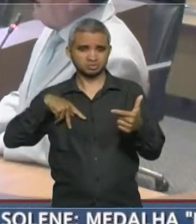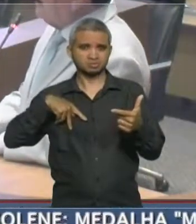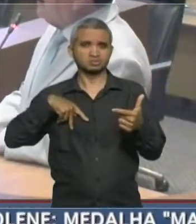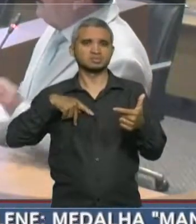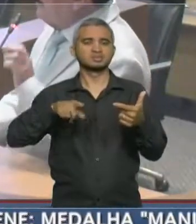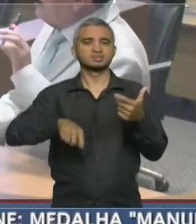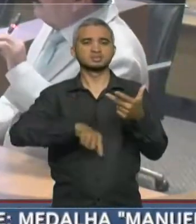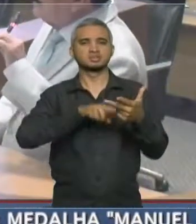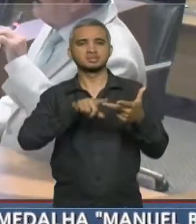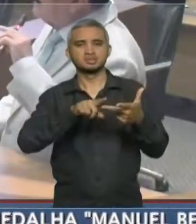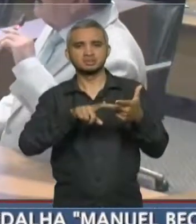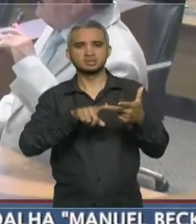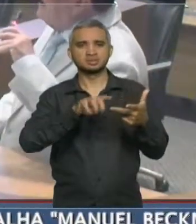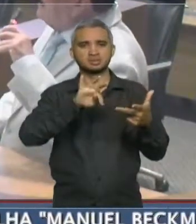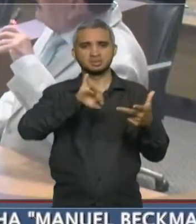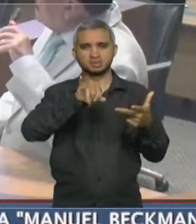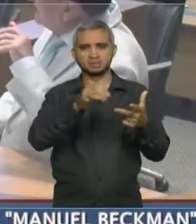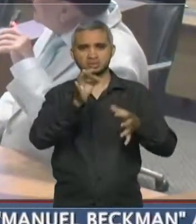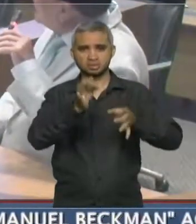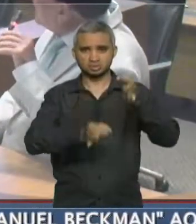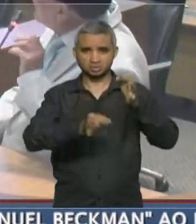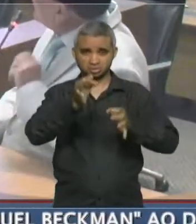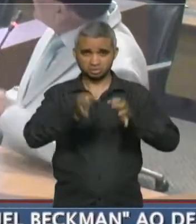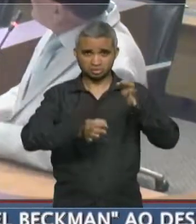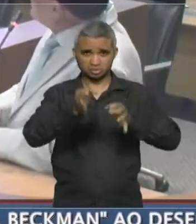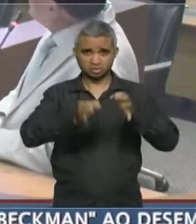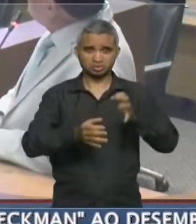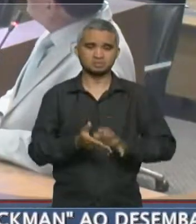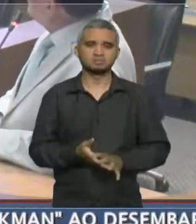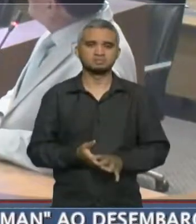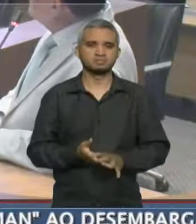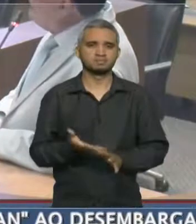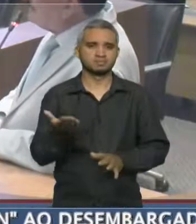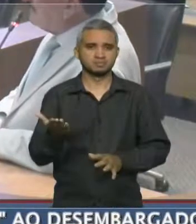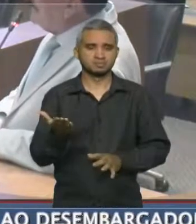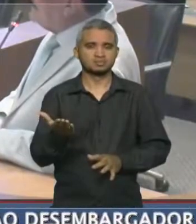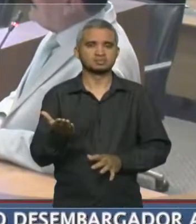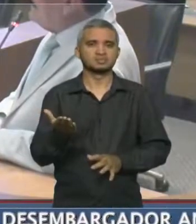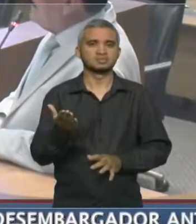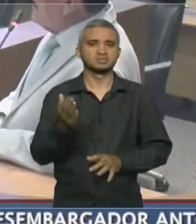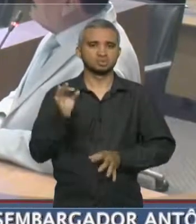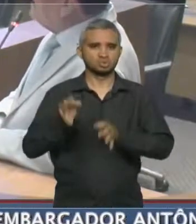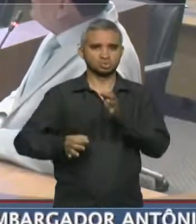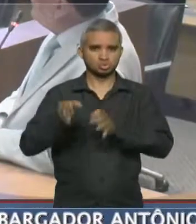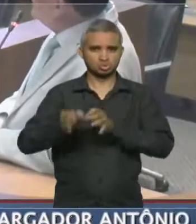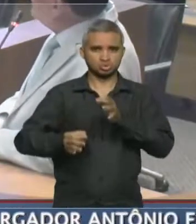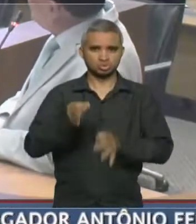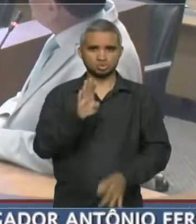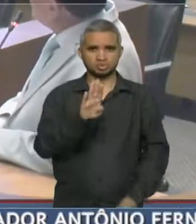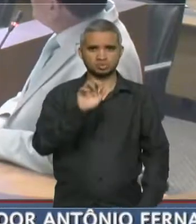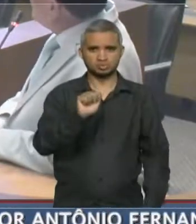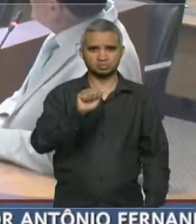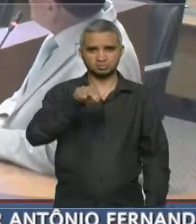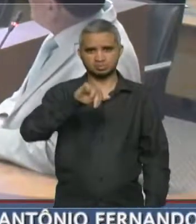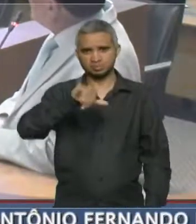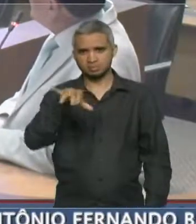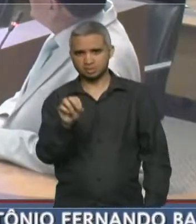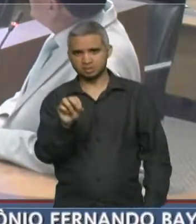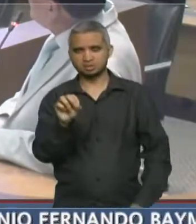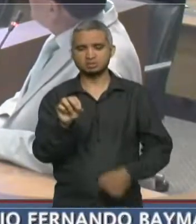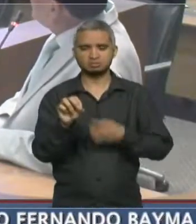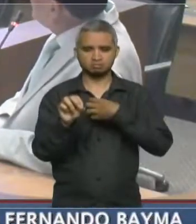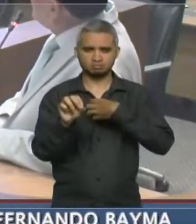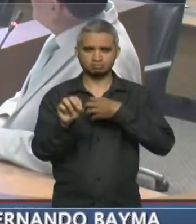posteriormente, ao Tribunal de Justiça. Doutor Banho, eu tenho certeza que Vossa Excelência dignifica muito aquela Casa